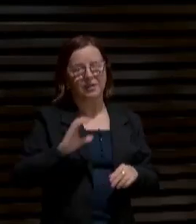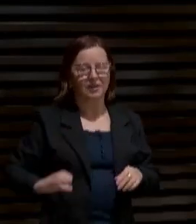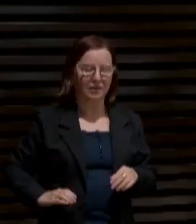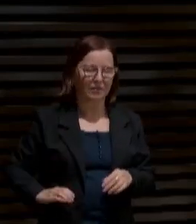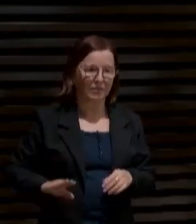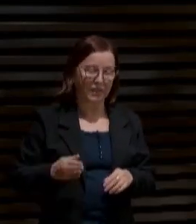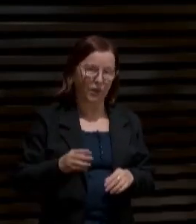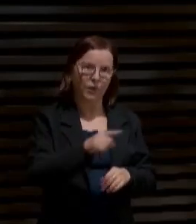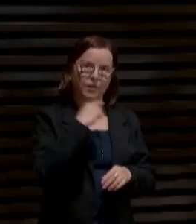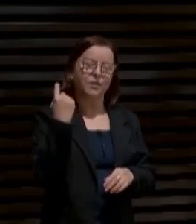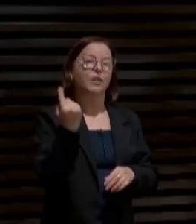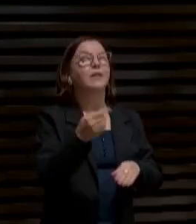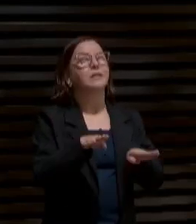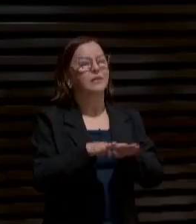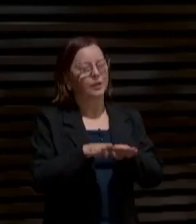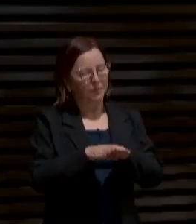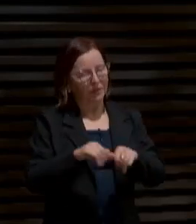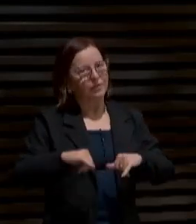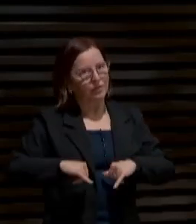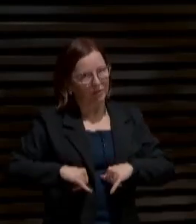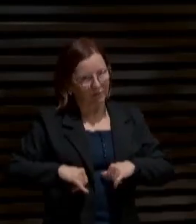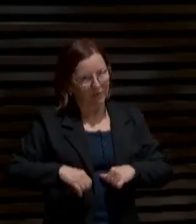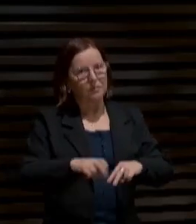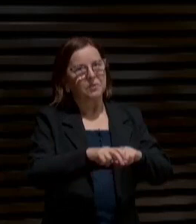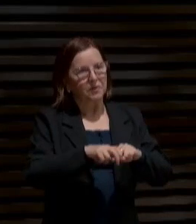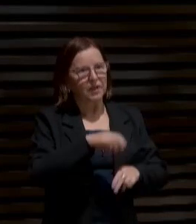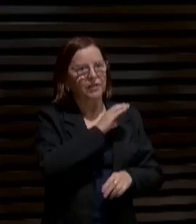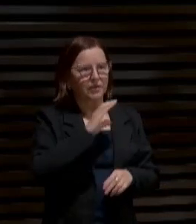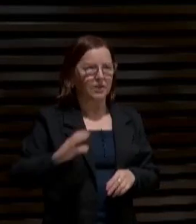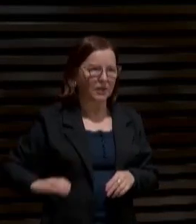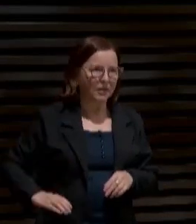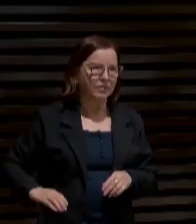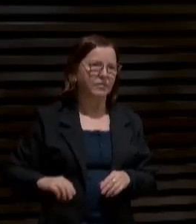Nós também vamos sofrer por causa de Cristo